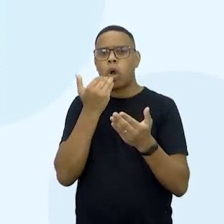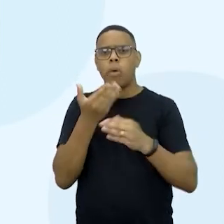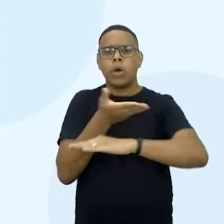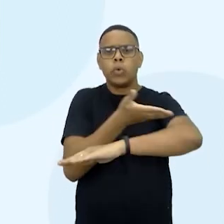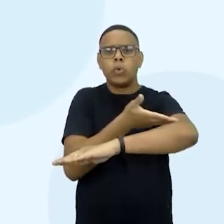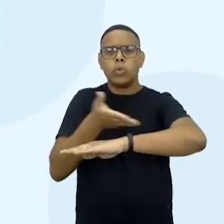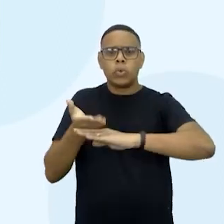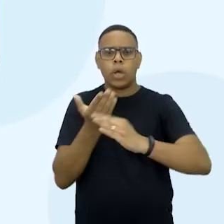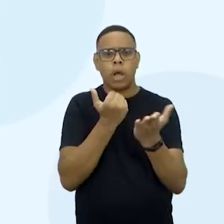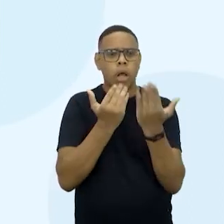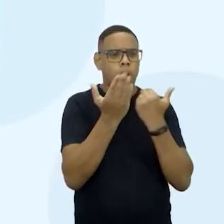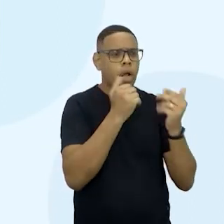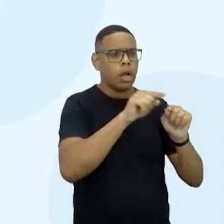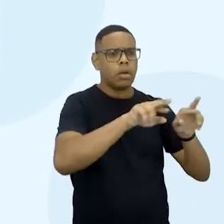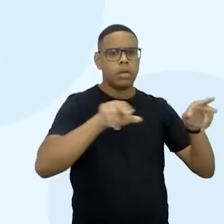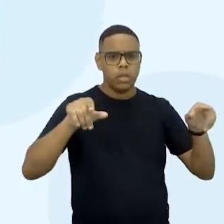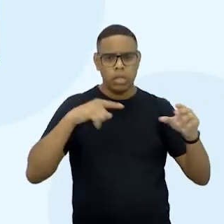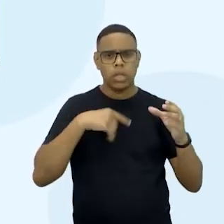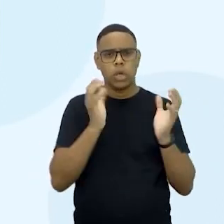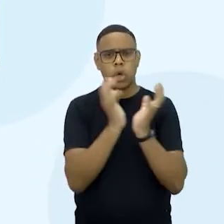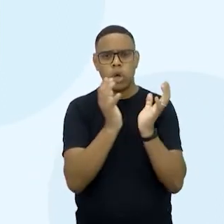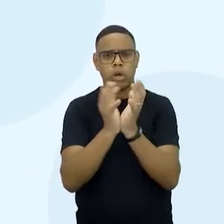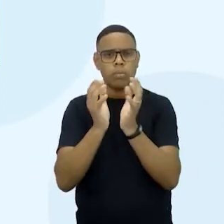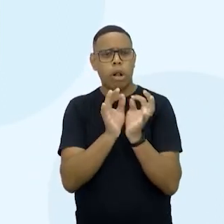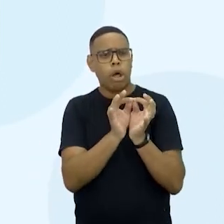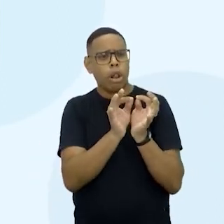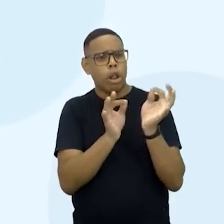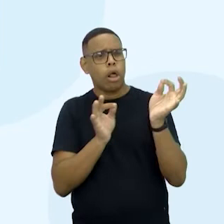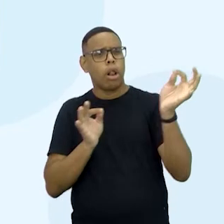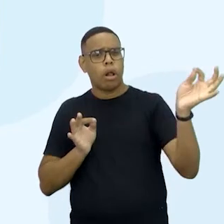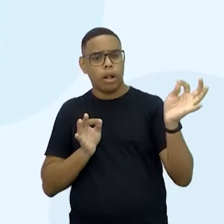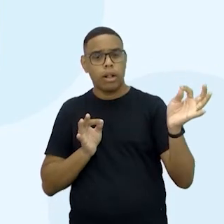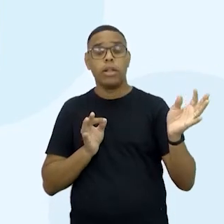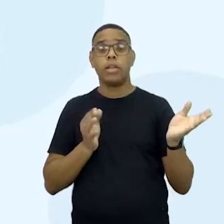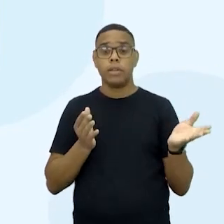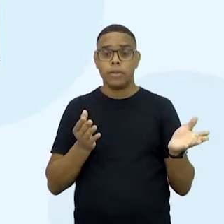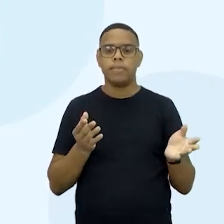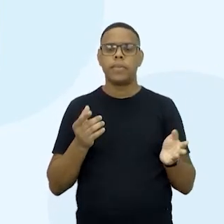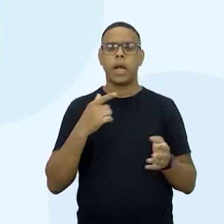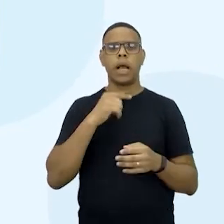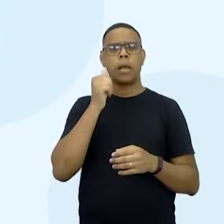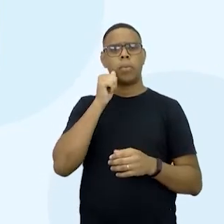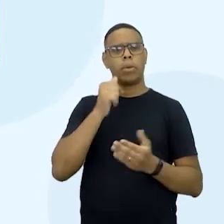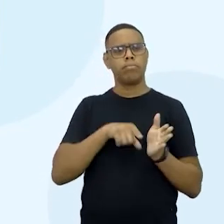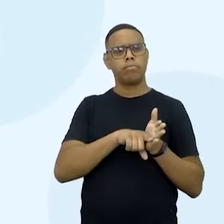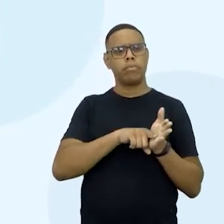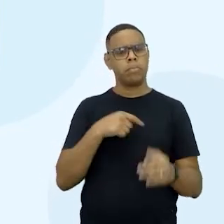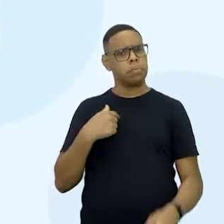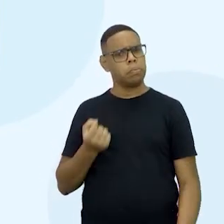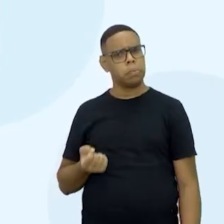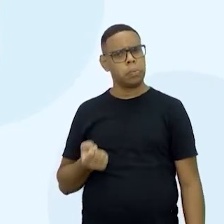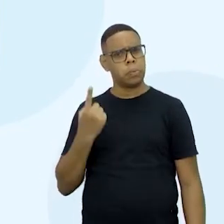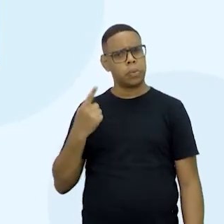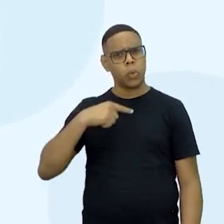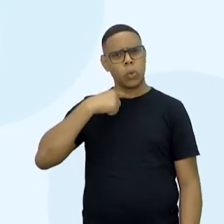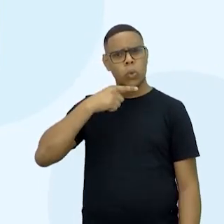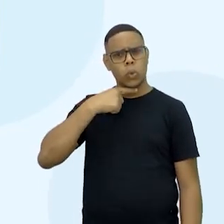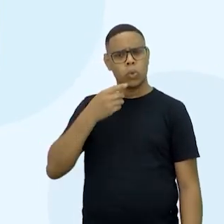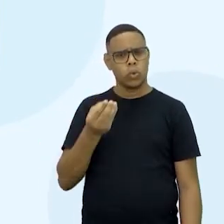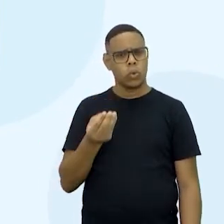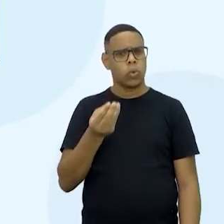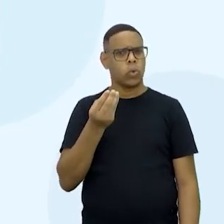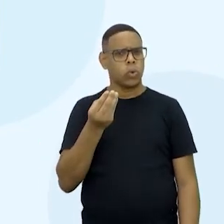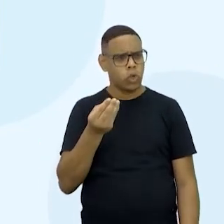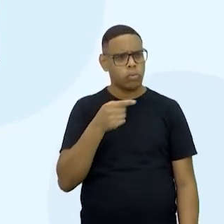nessas comunidades indígenas isoladas ela ficou com aquela pergunta pairando no ar como é